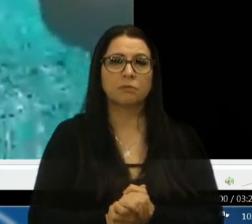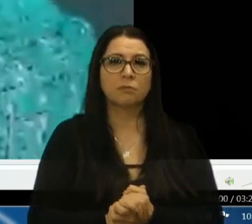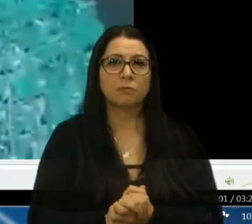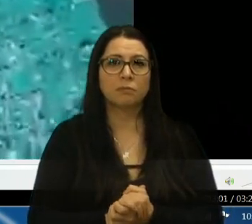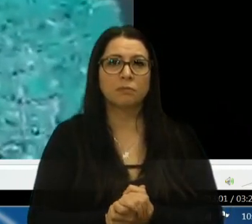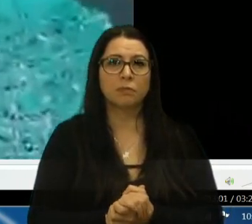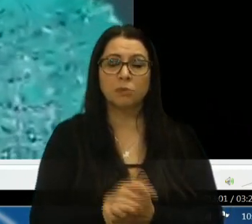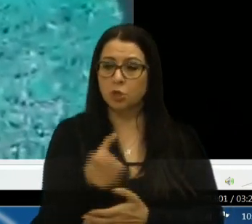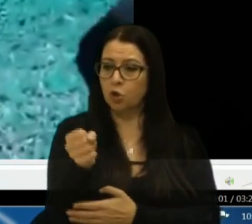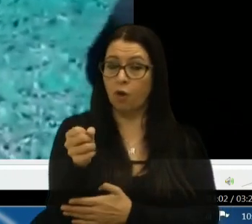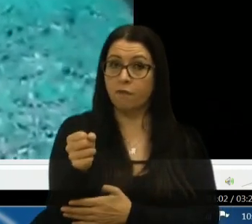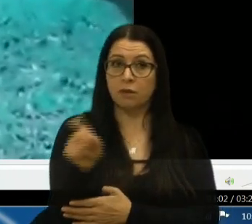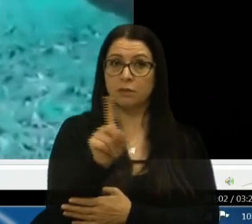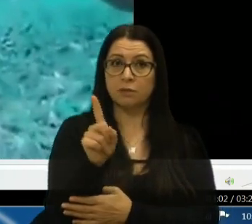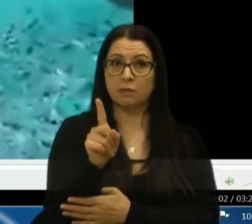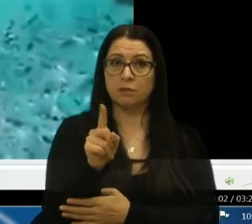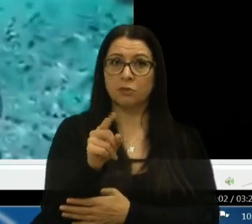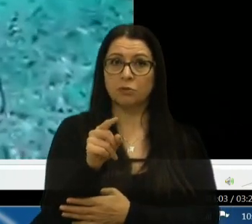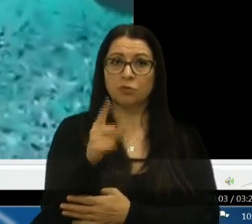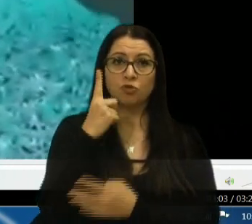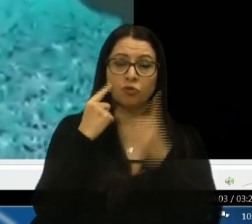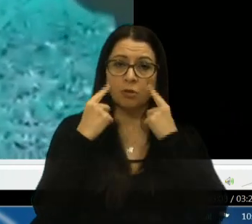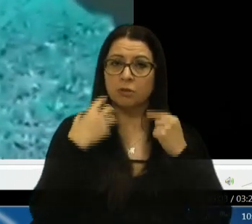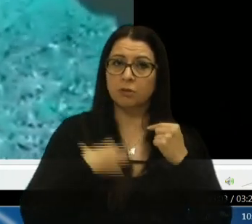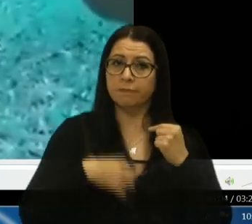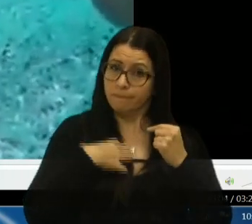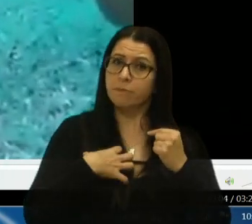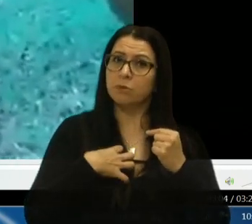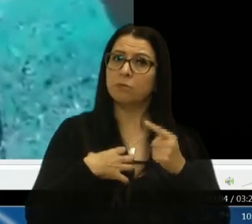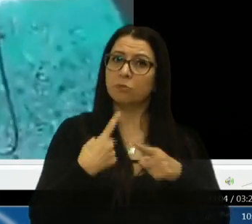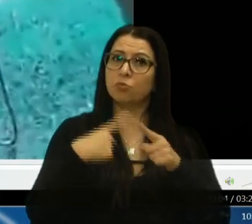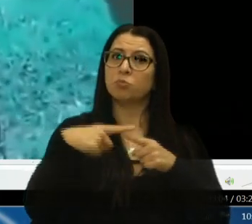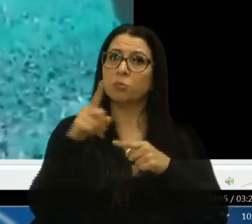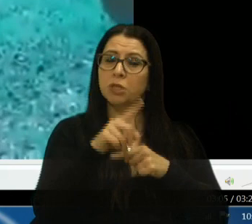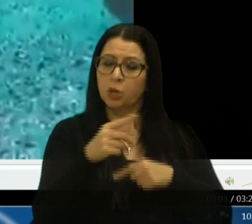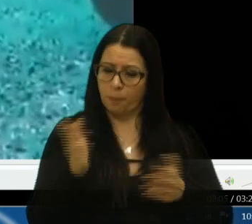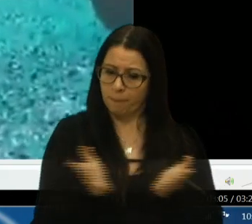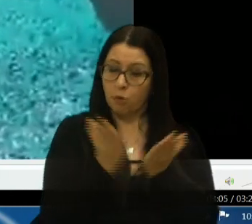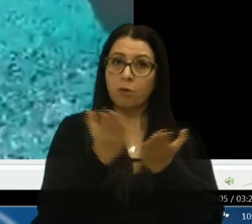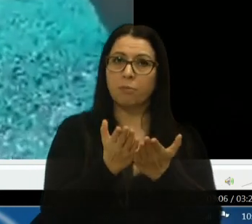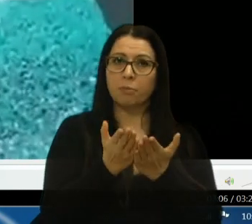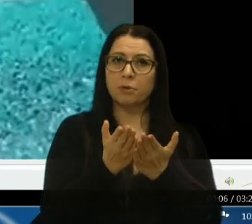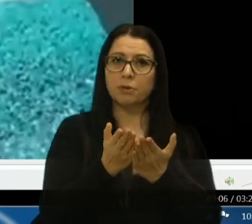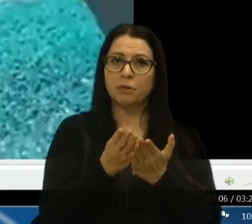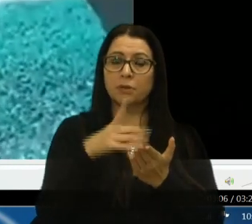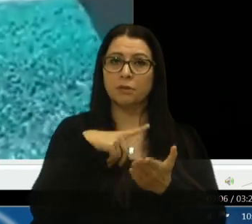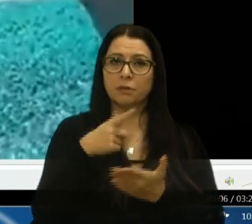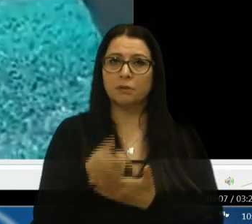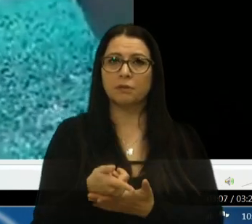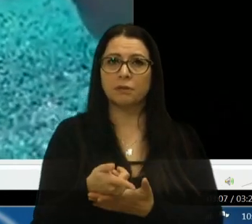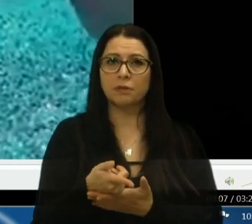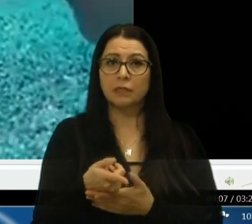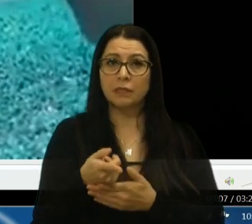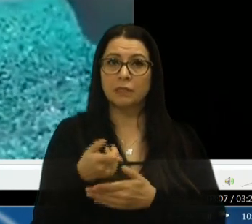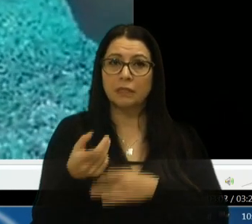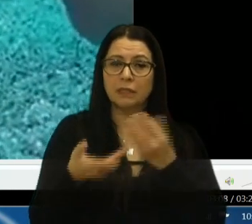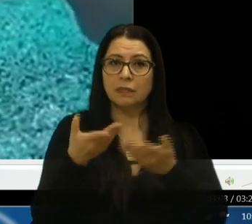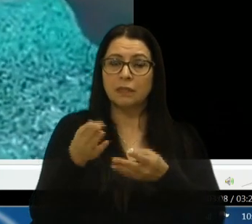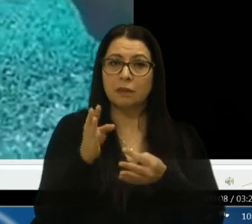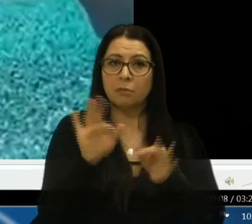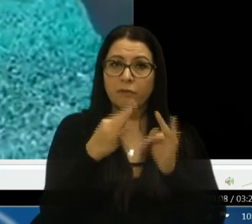por covarde, eu tô chorando de brabo. De brabo porque eu sou pobre, eu mal a pena tenho que tratar minha